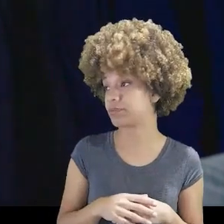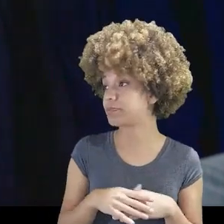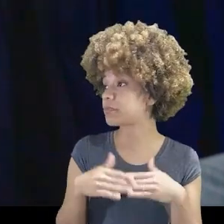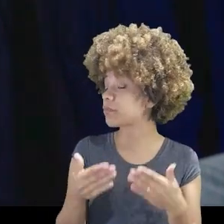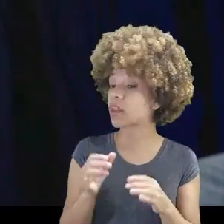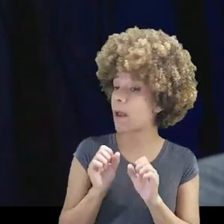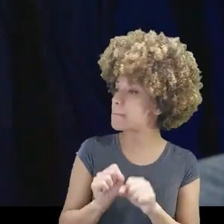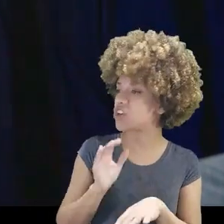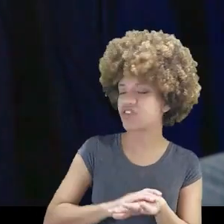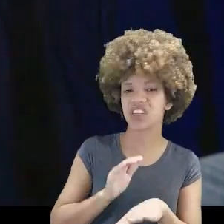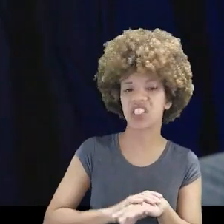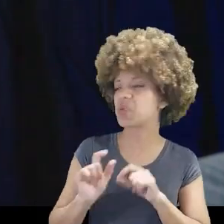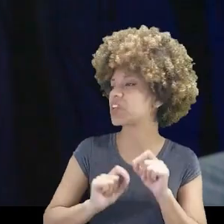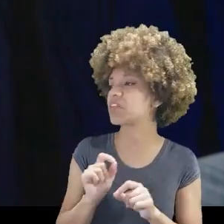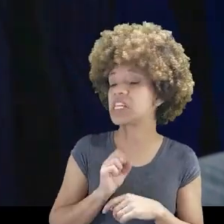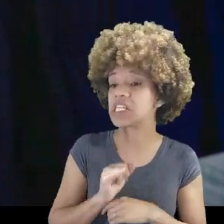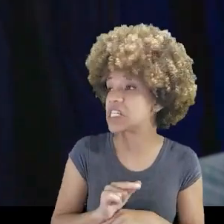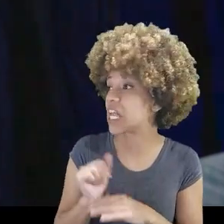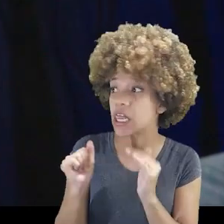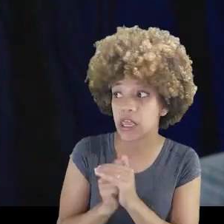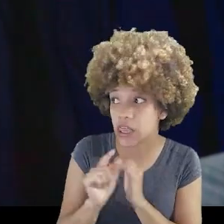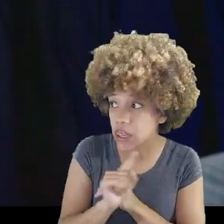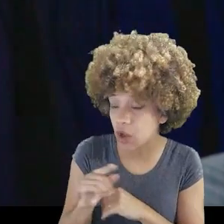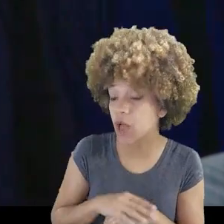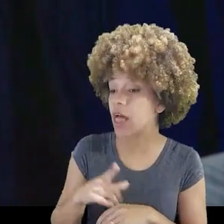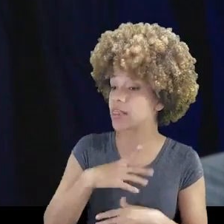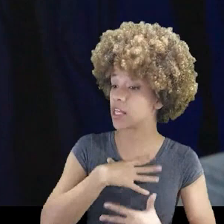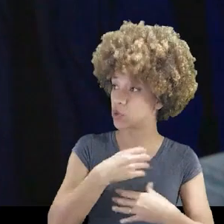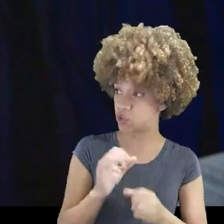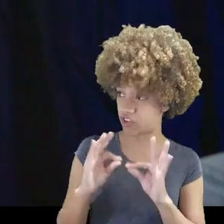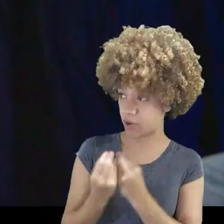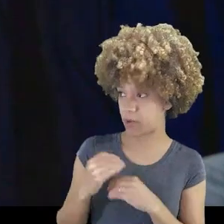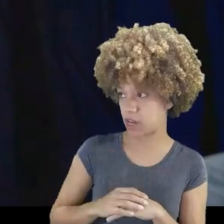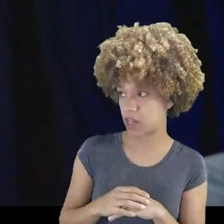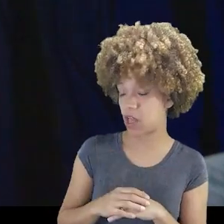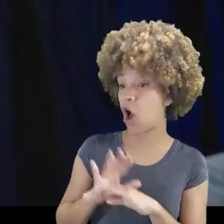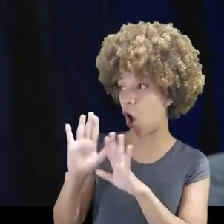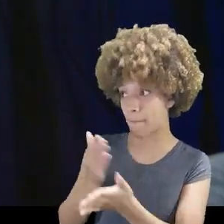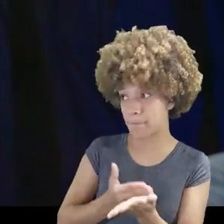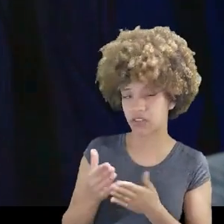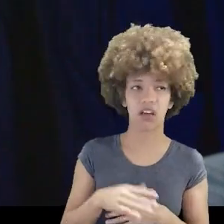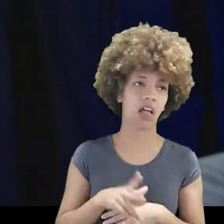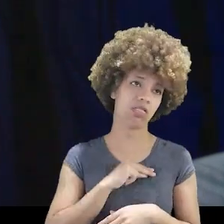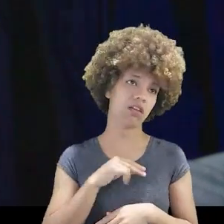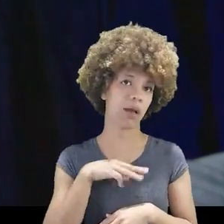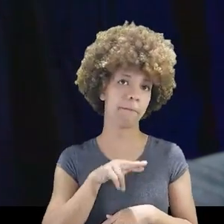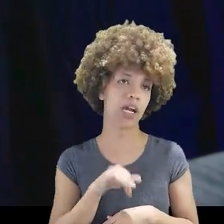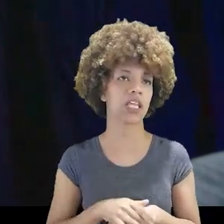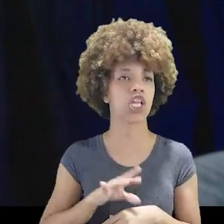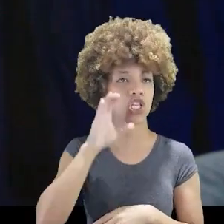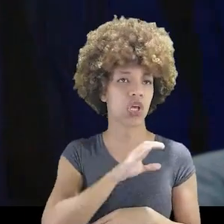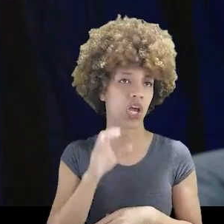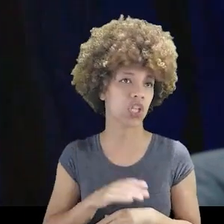e pode fazer o que quiser se a pessoa não rezar para começar a ter suicida na família 16 anos só para começar Ai Márcia daí é